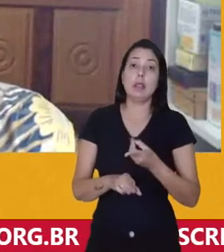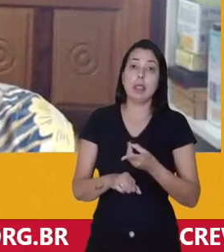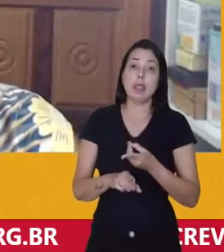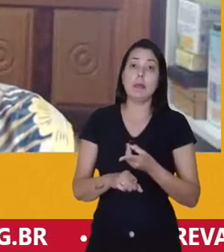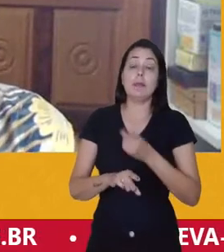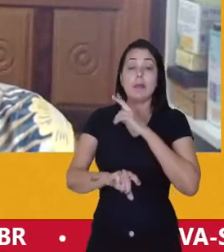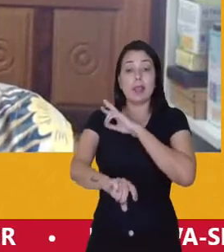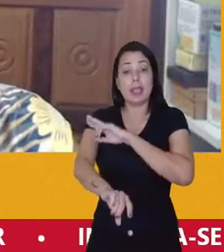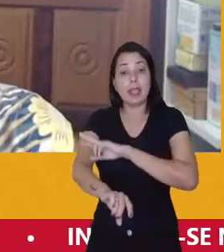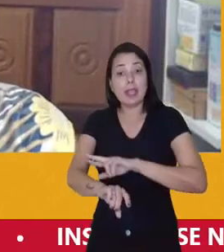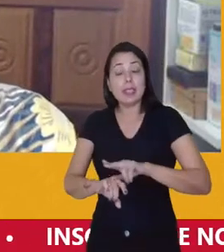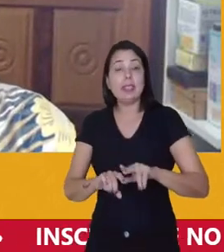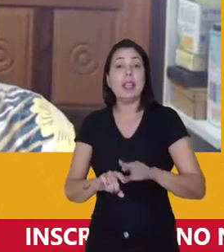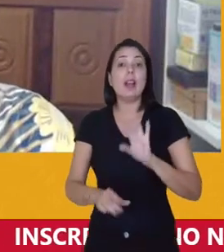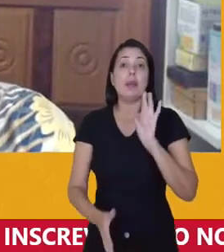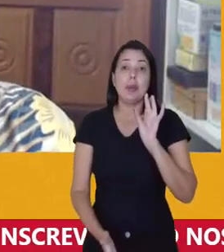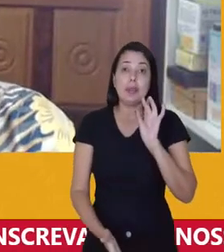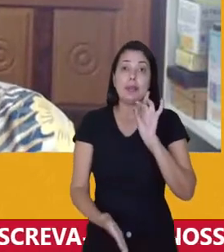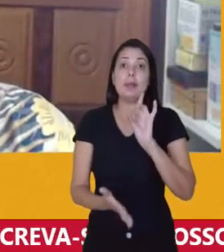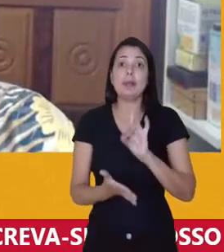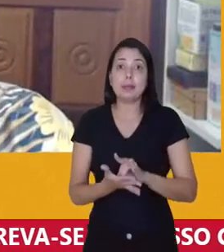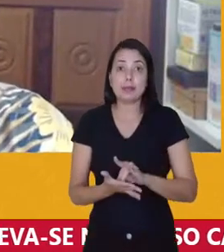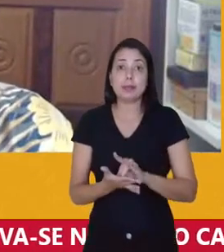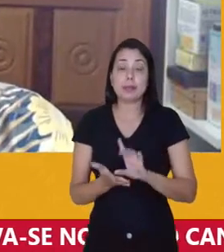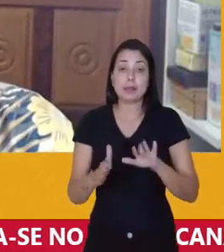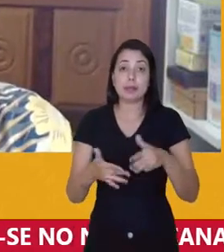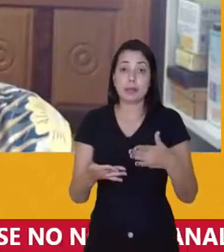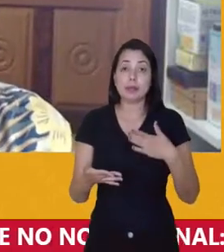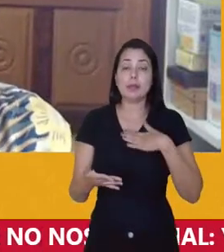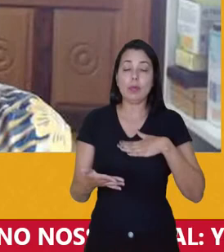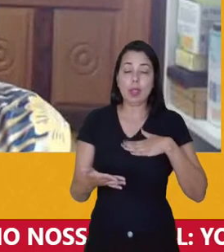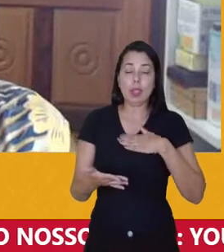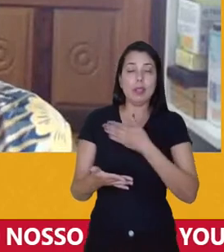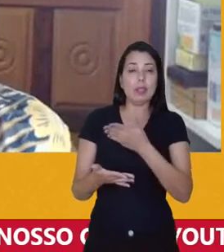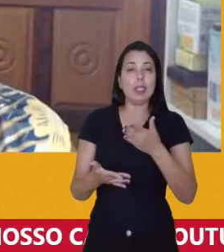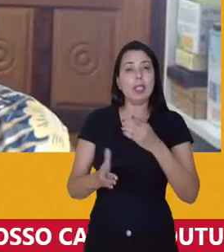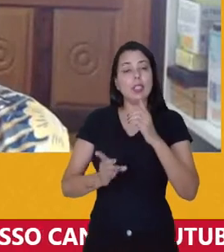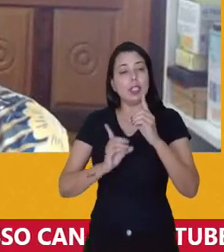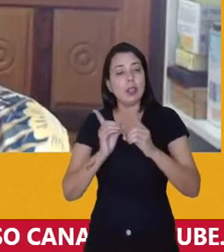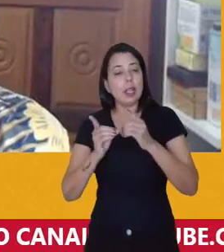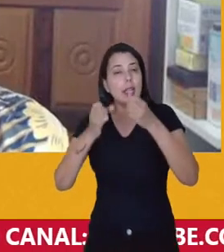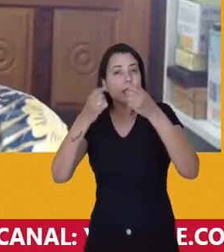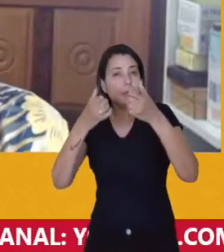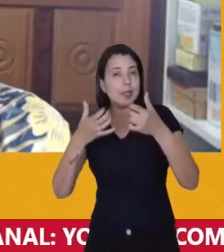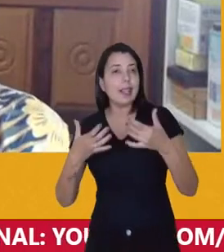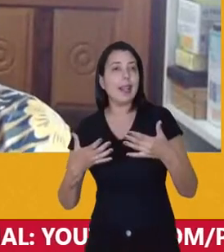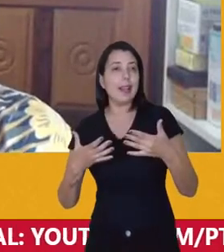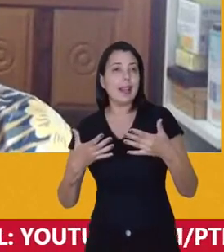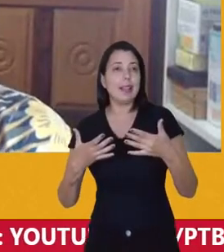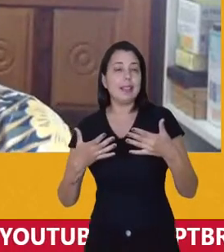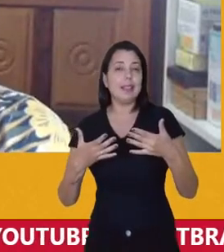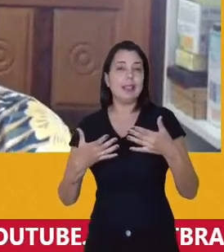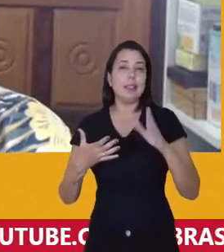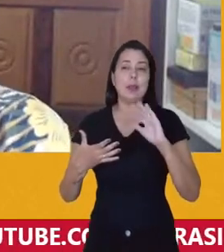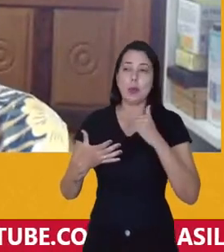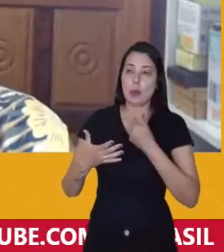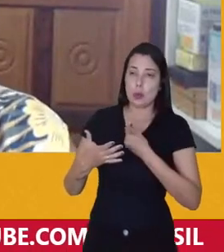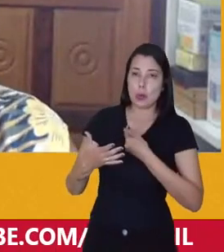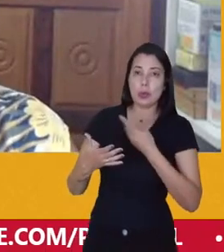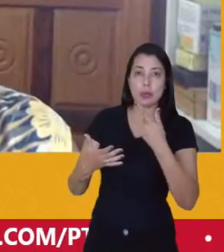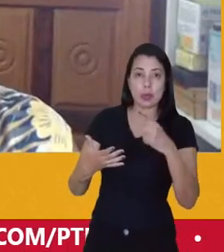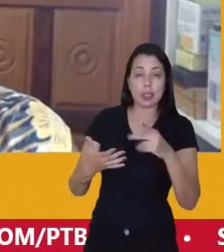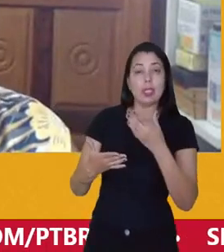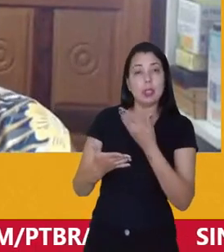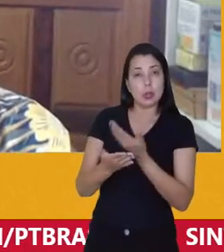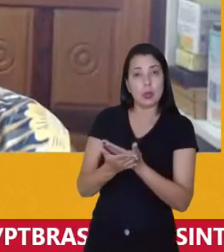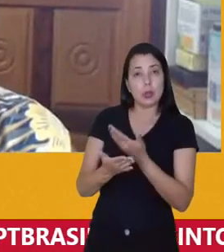racial, um recorte afirmativo, né? Então, eu queria que você conversasse um pouco sobre isso com a gente, você que é uma